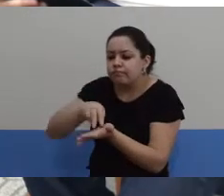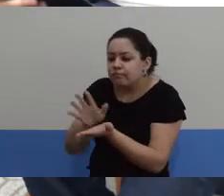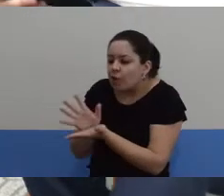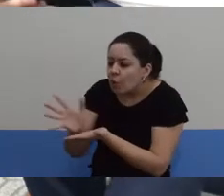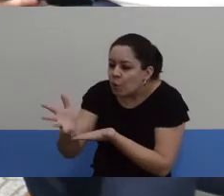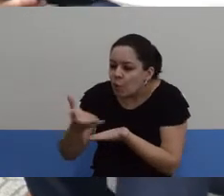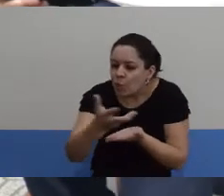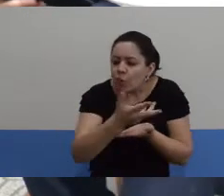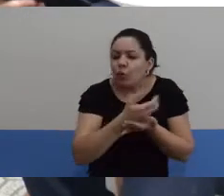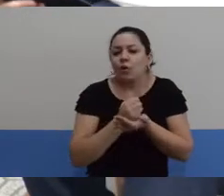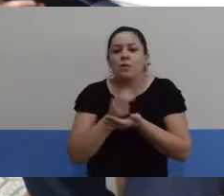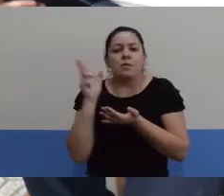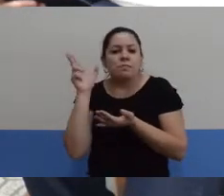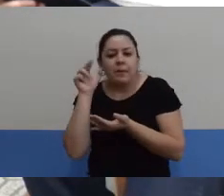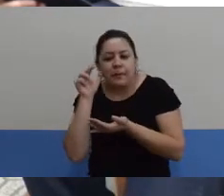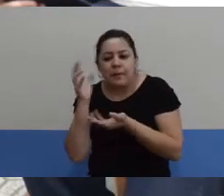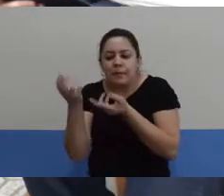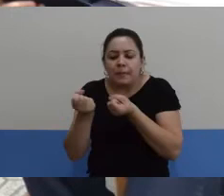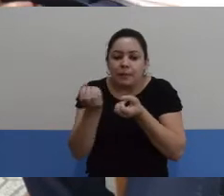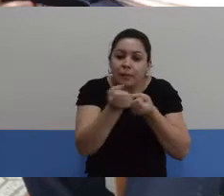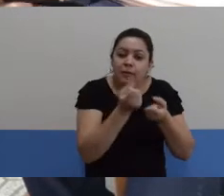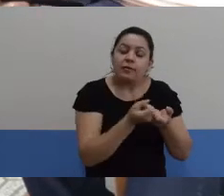grupos e tal, e vão